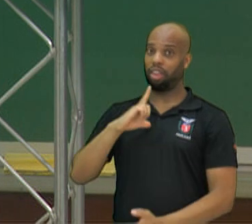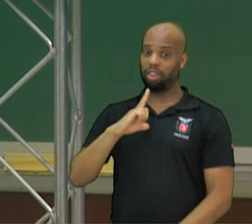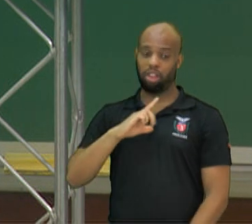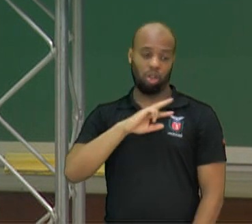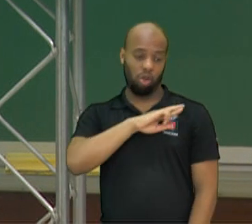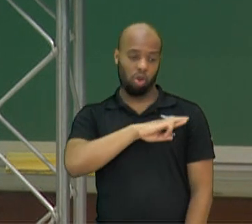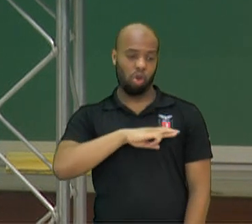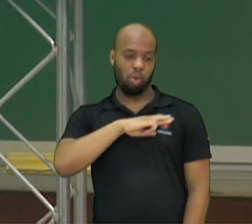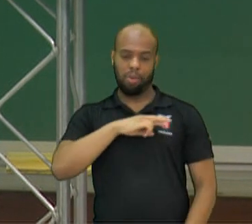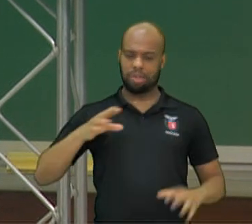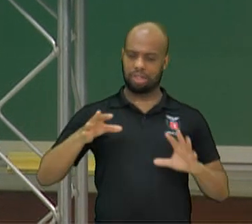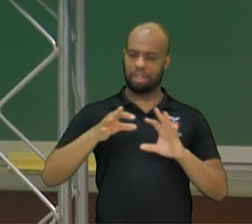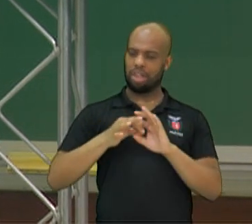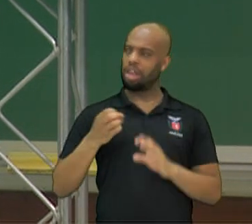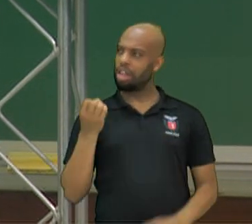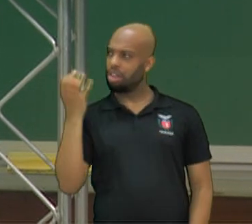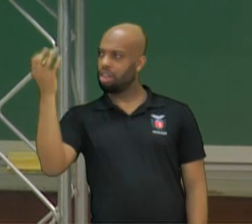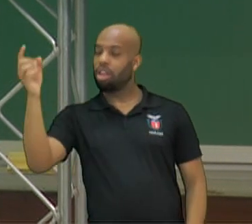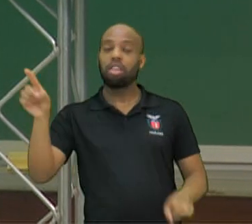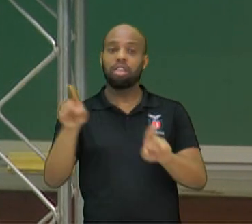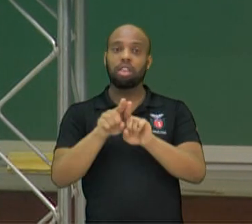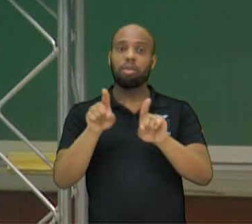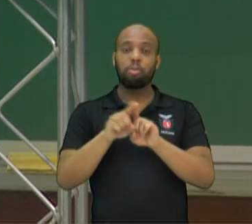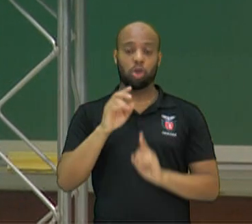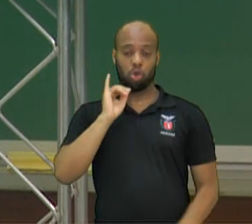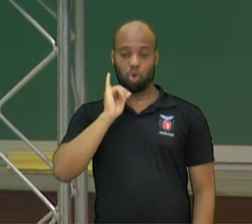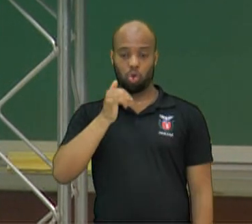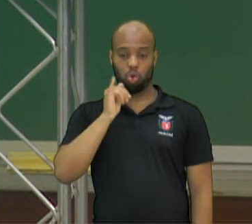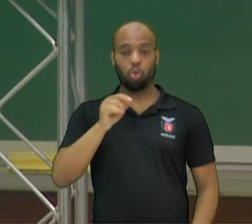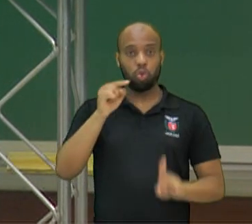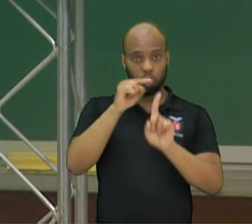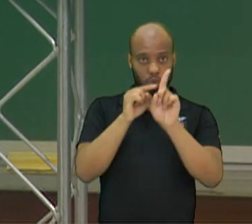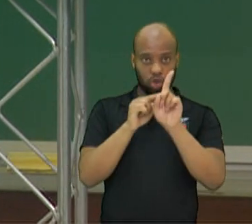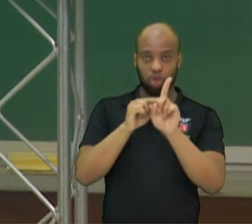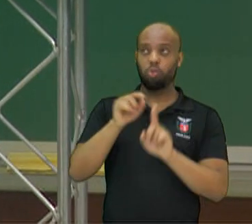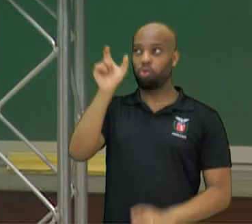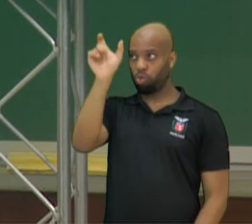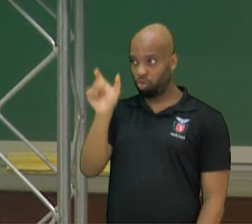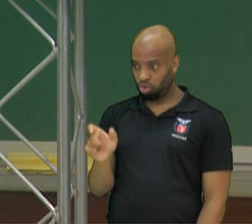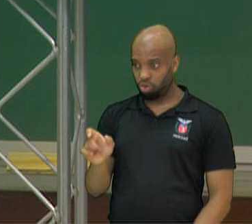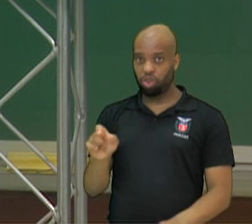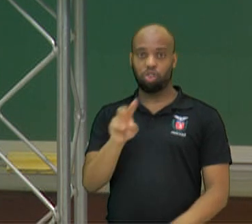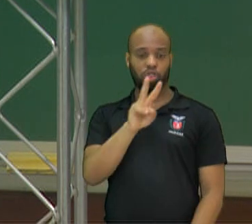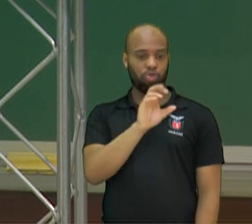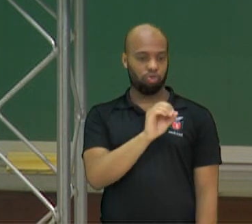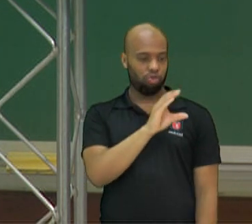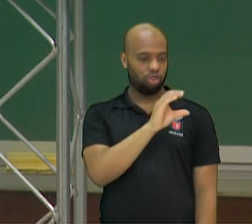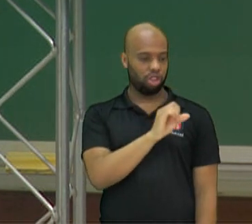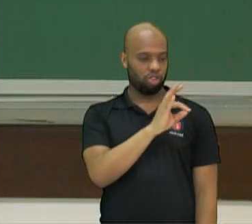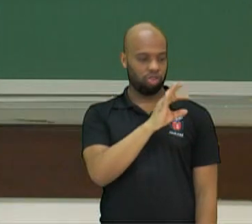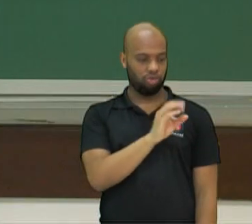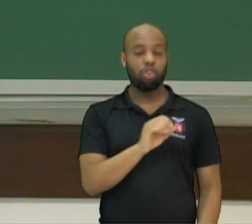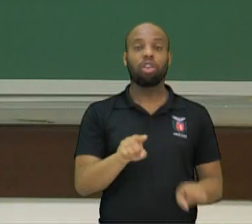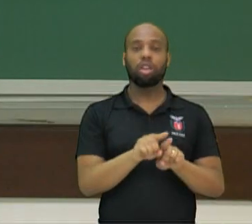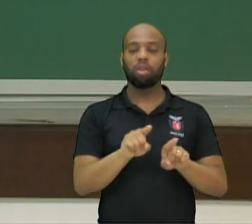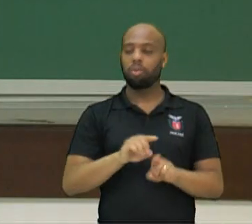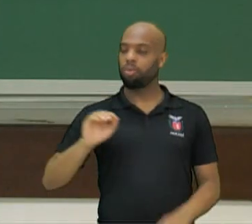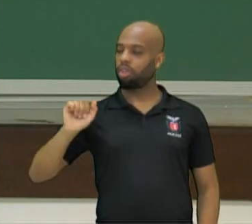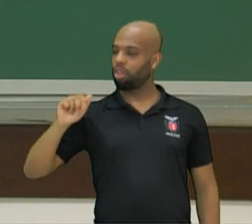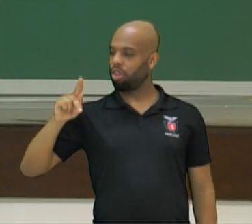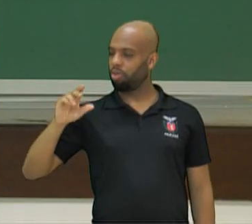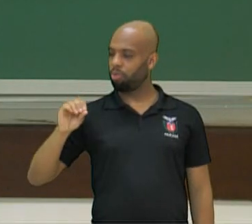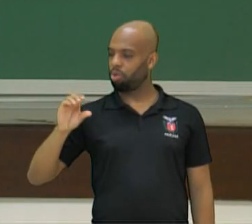de aventura e conto, tipos de sujeitos, vocativo e aposto.